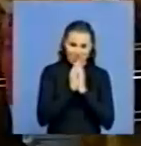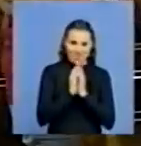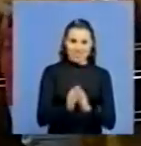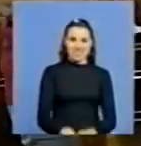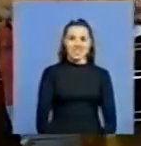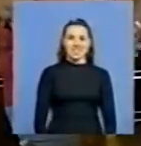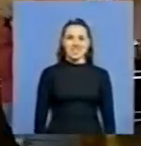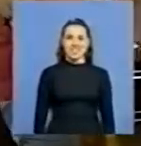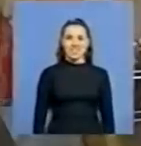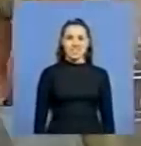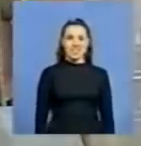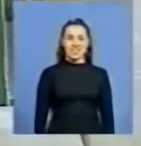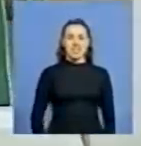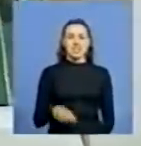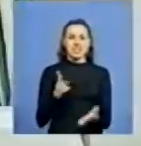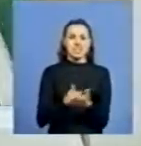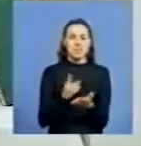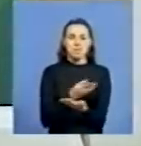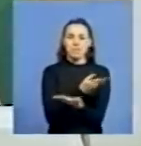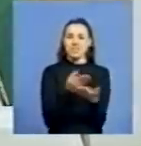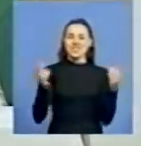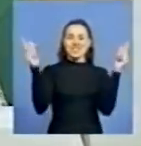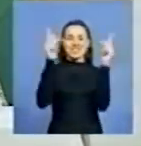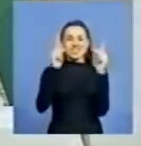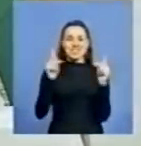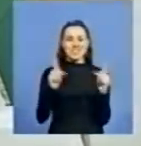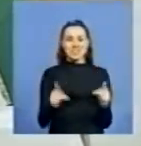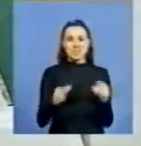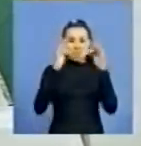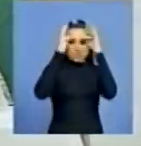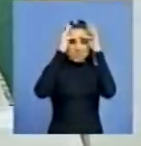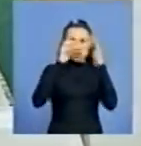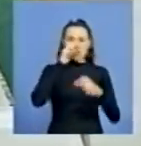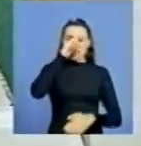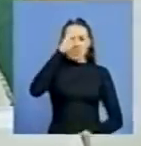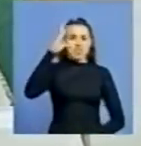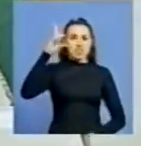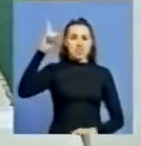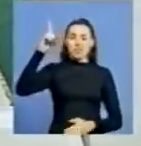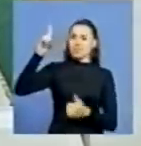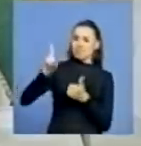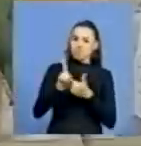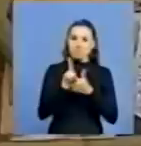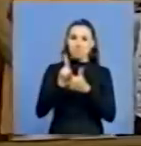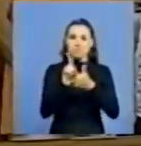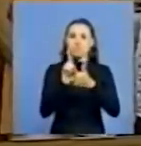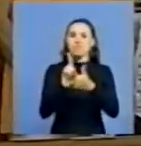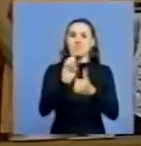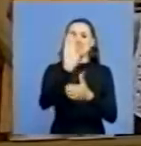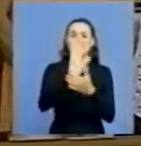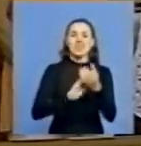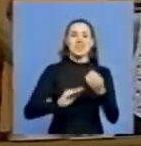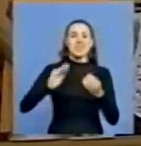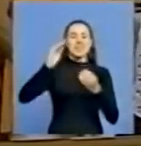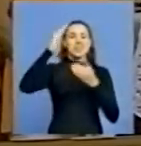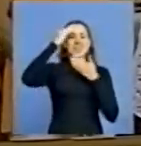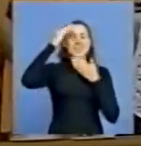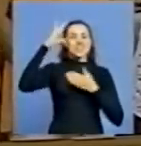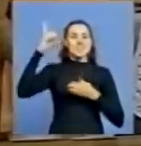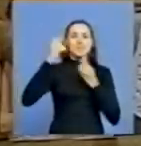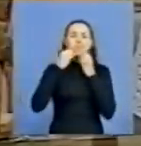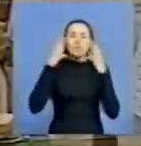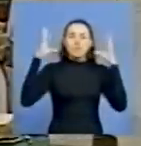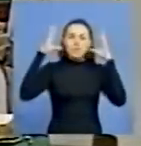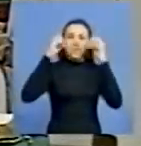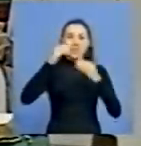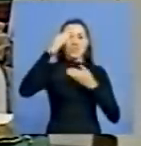Amém. Amém. Permaneçam em paz e que o Senhor Deus vos acompanhe. Graças. Uma boa noite e obrigado a